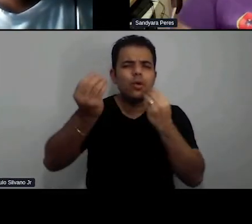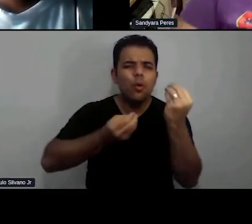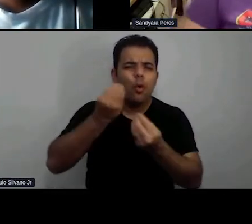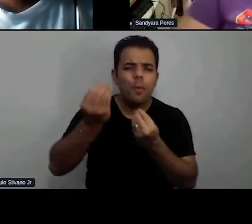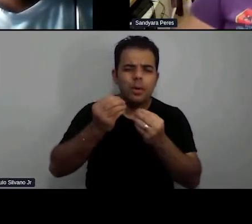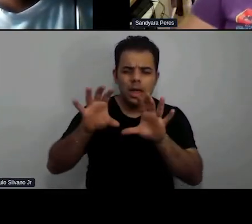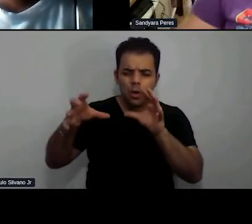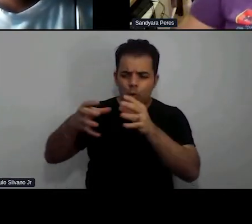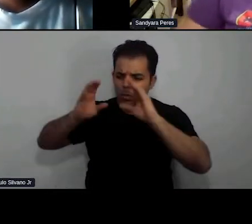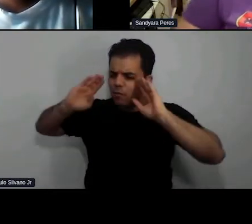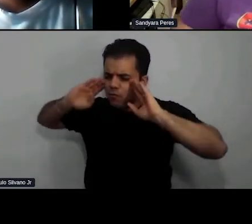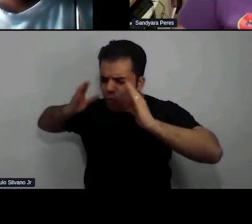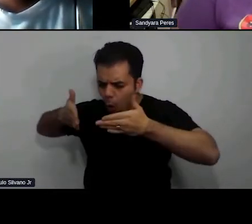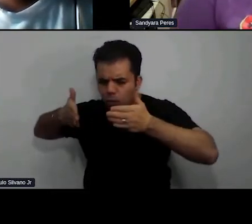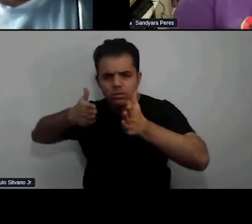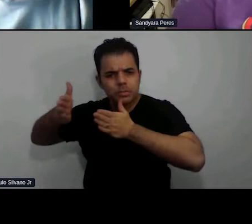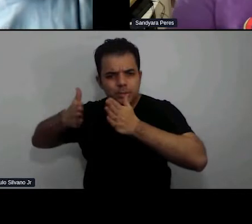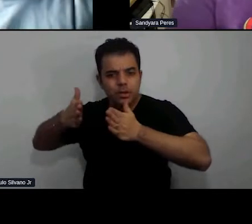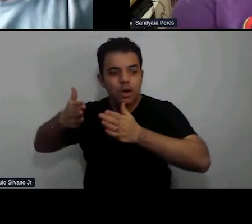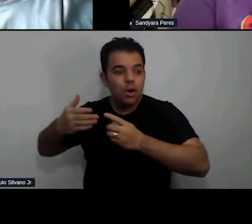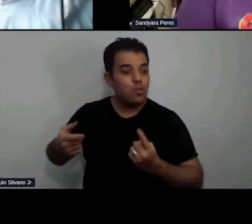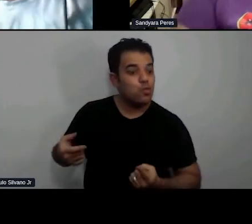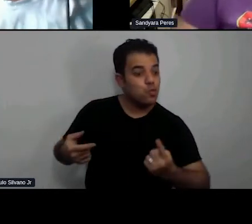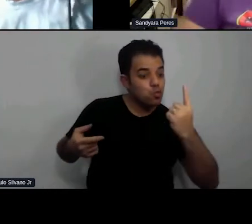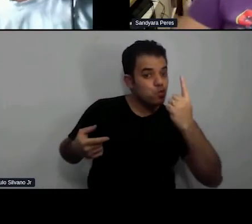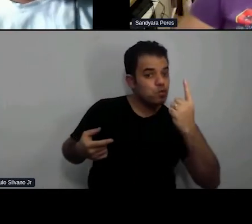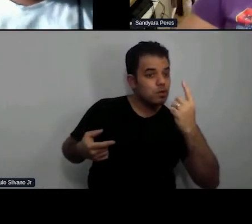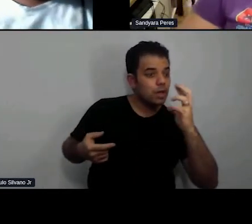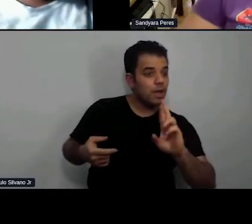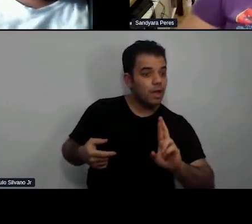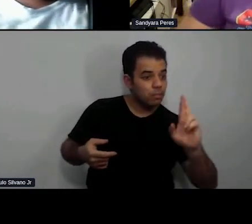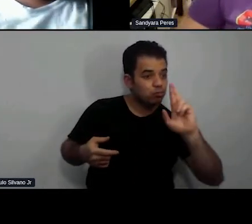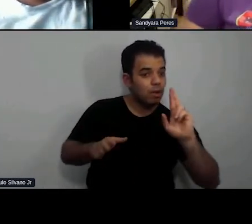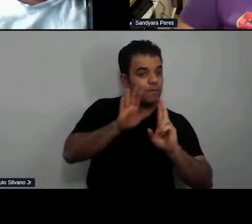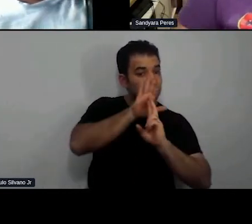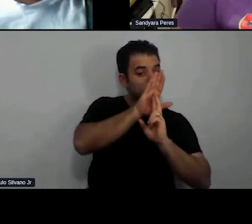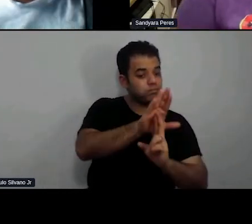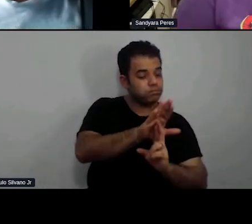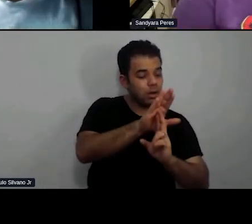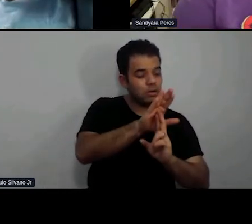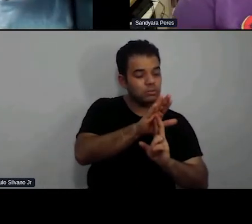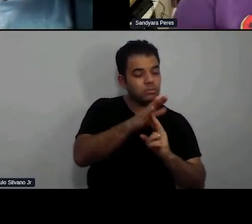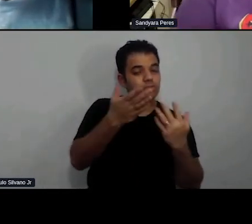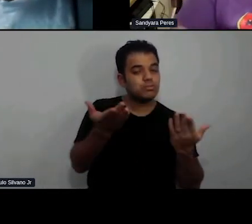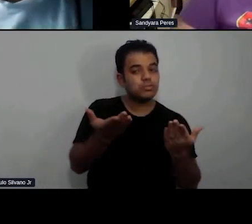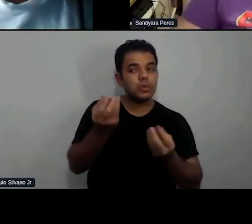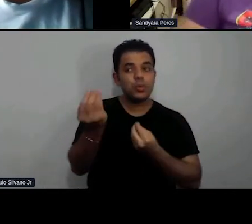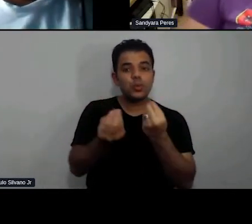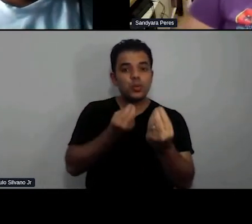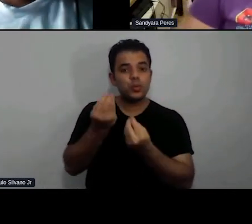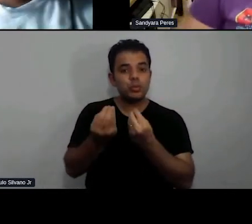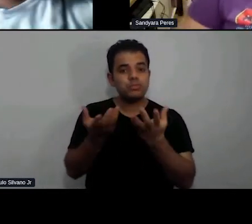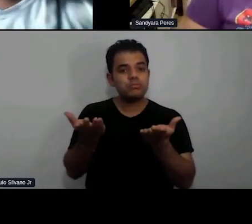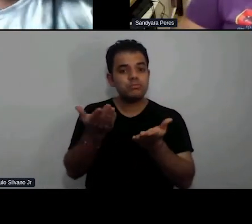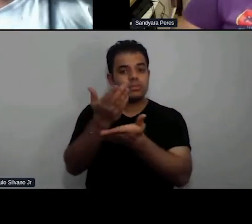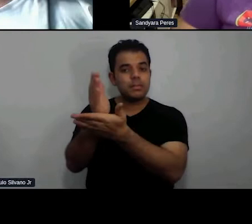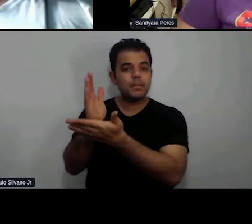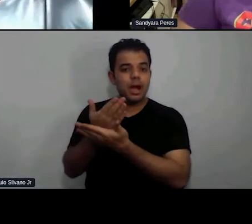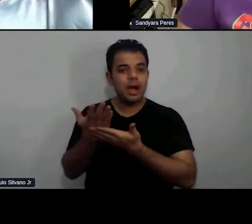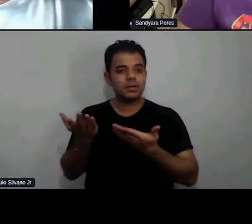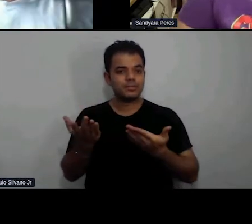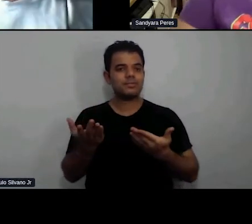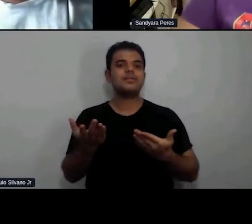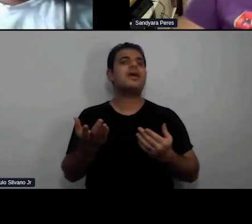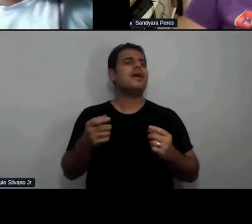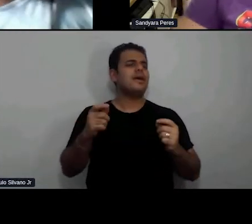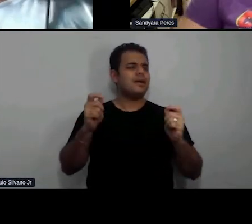time dedicado ou uma pessoa referência dentro de cada uma dessas áreas? Vamos lá. Acho que essa eu consigo